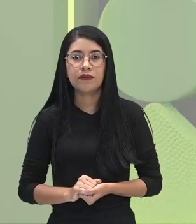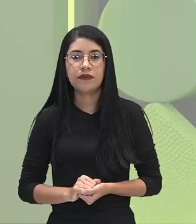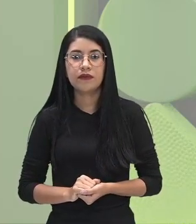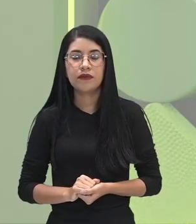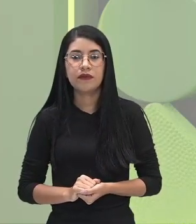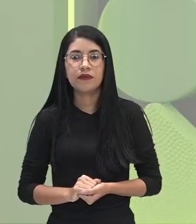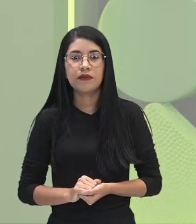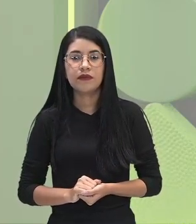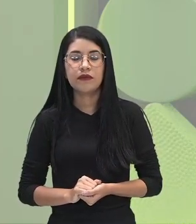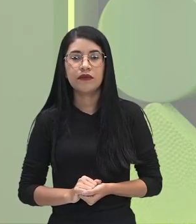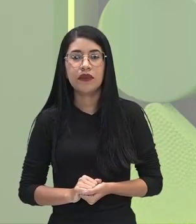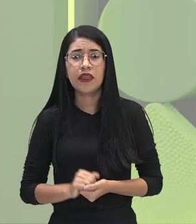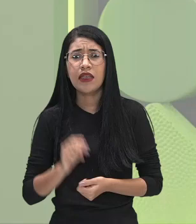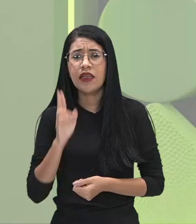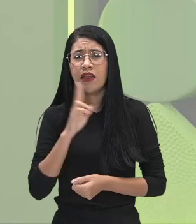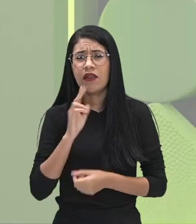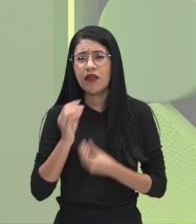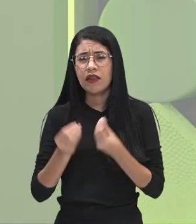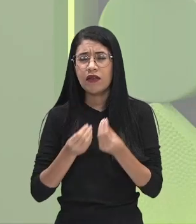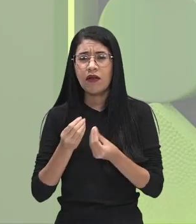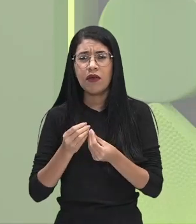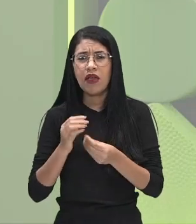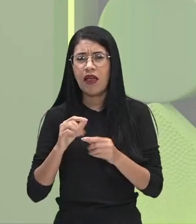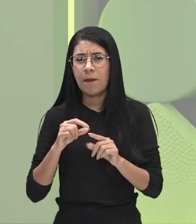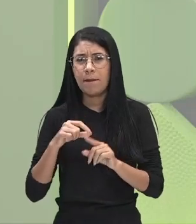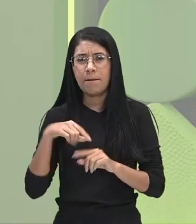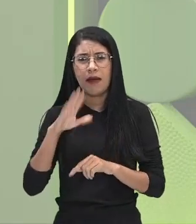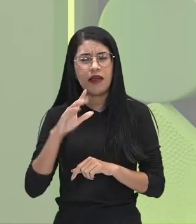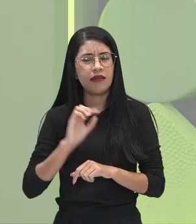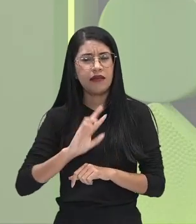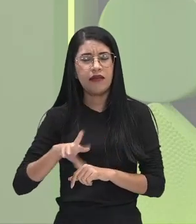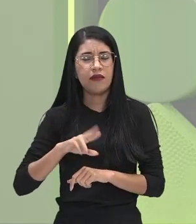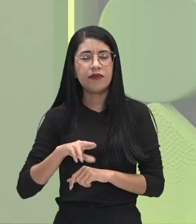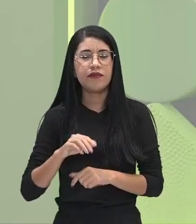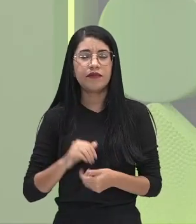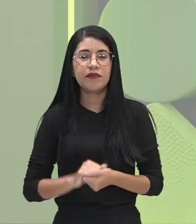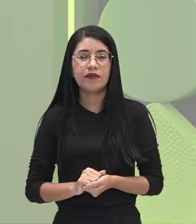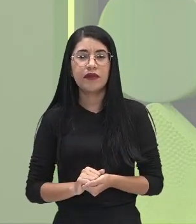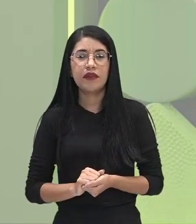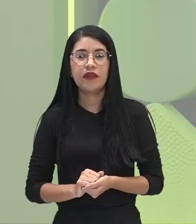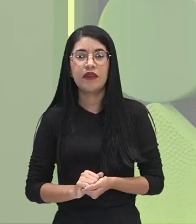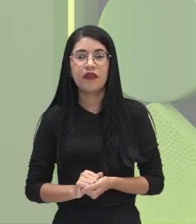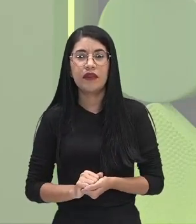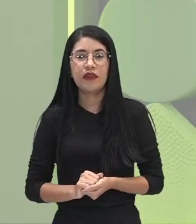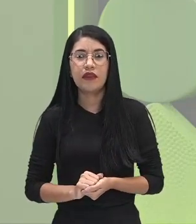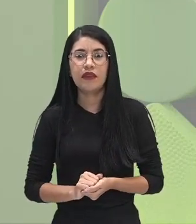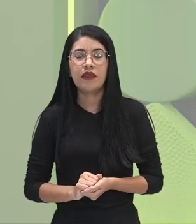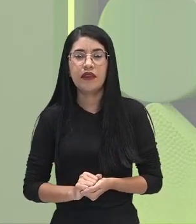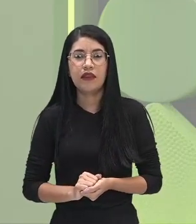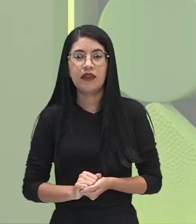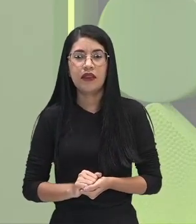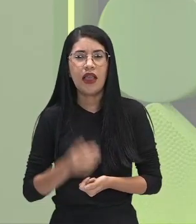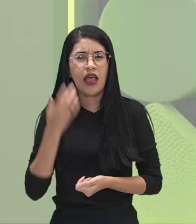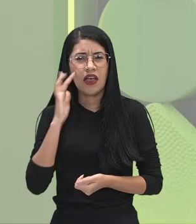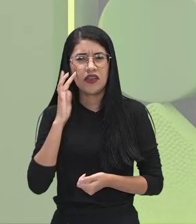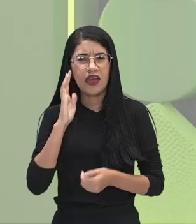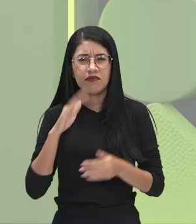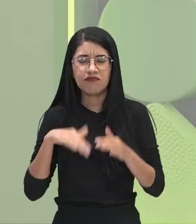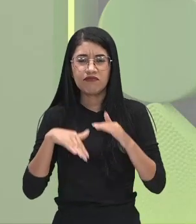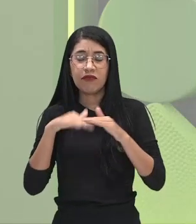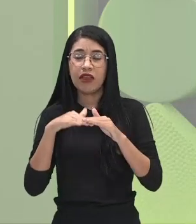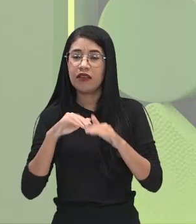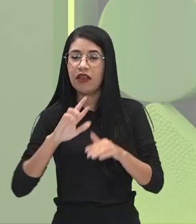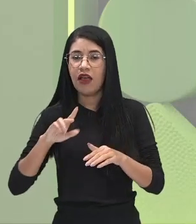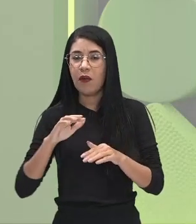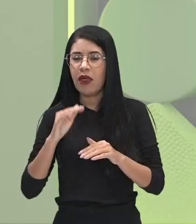legal? E a velocidade delas não é alta não, pessoal. O pessoal que pensa que a velocidade dos elétrons no fio é alta, não é não. É bem